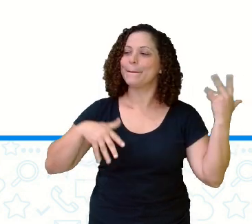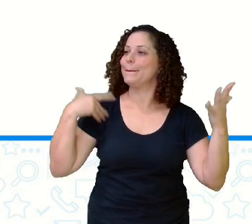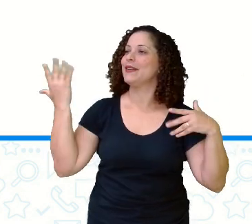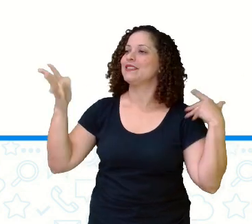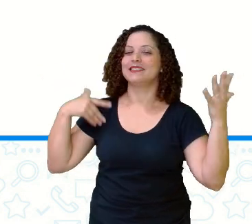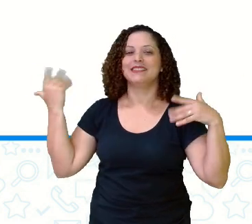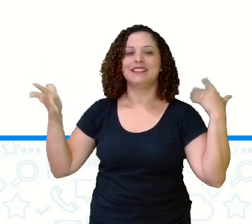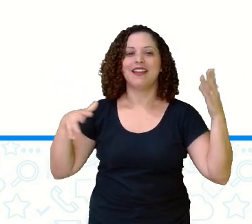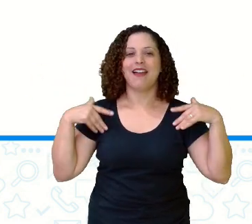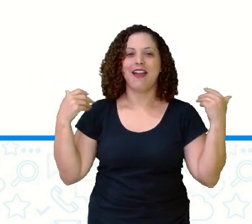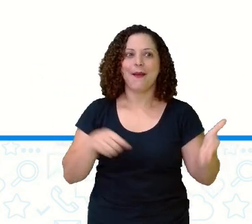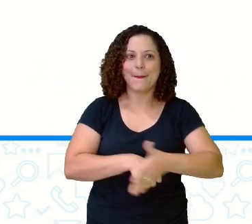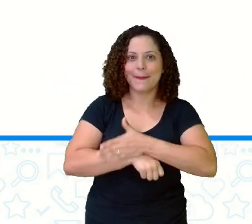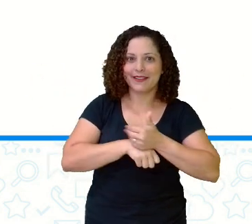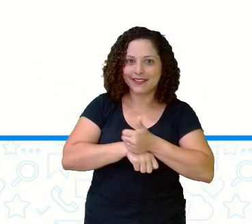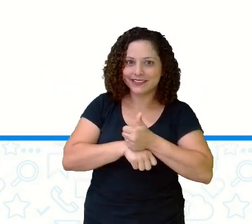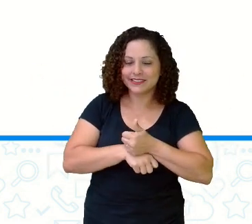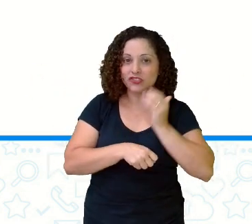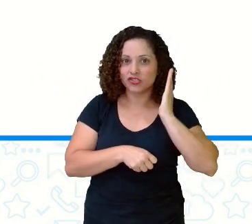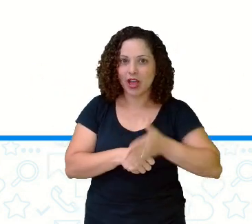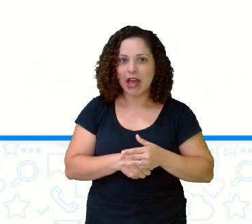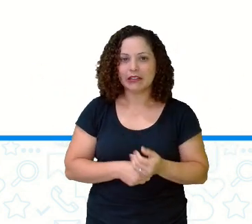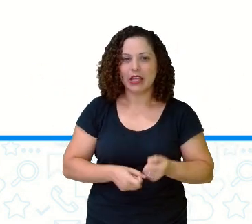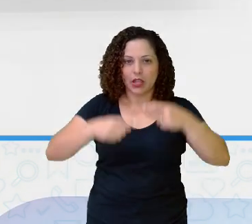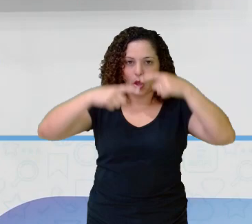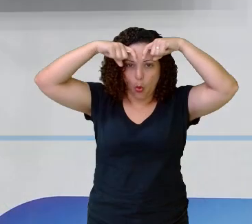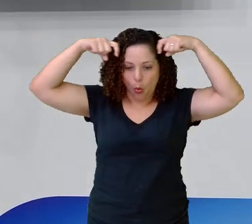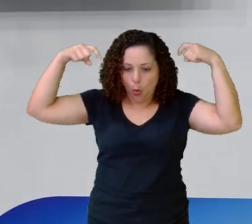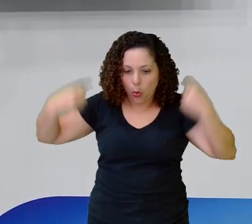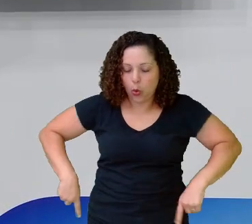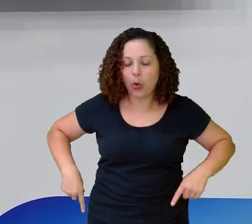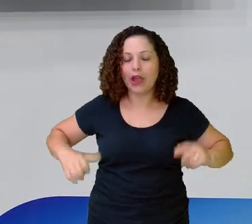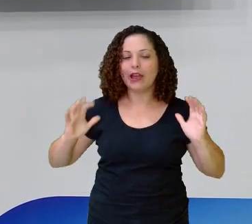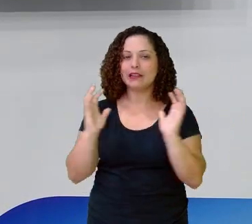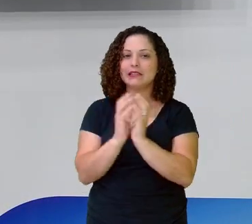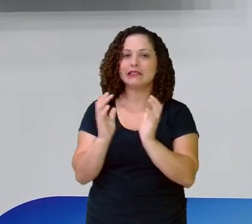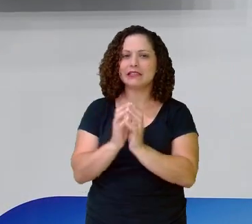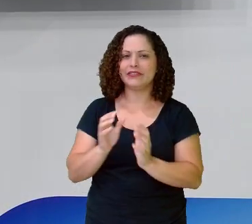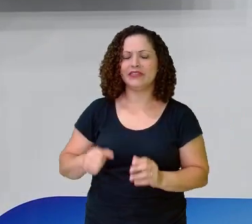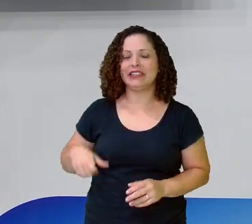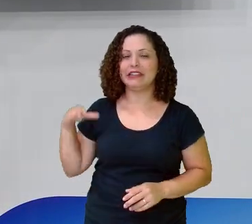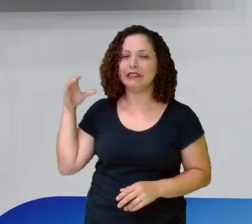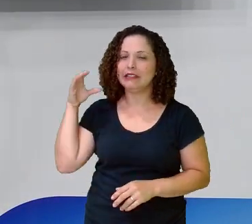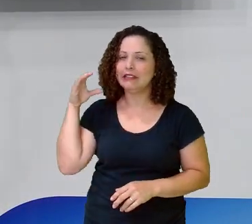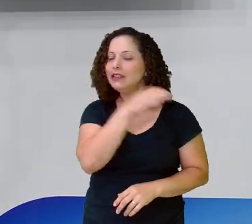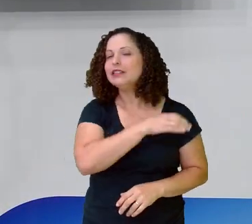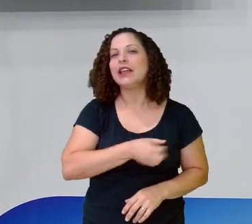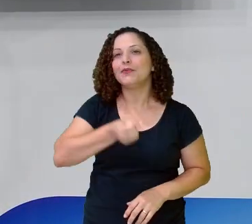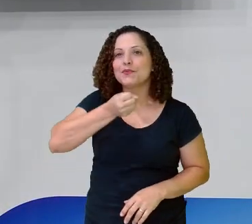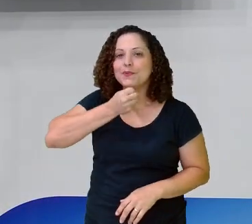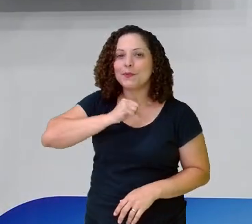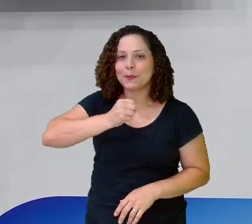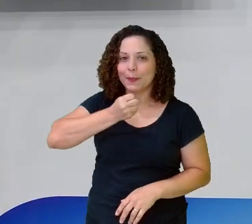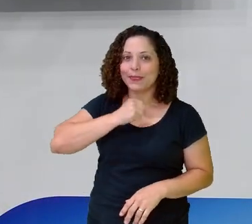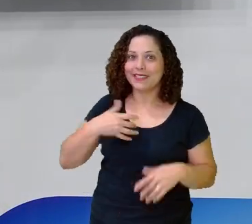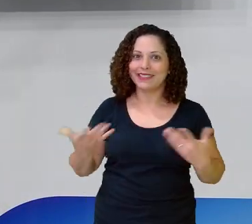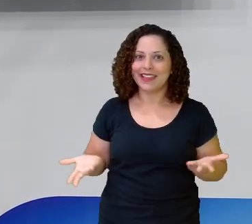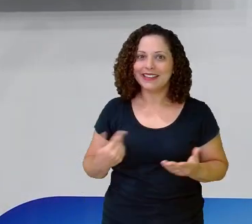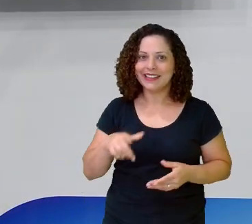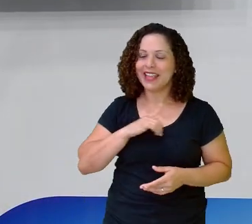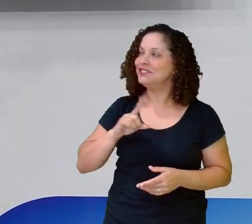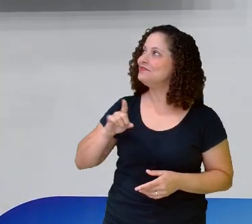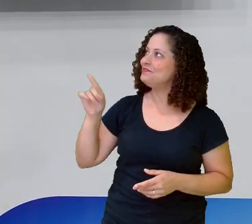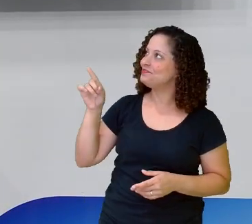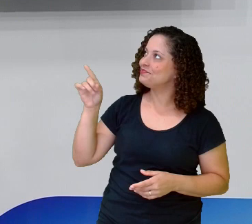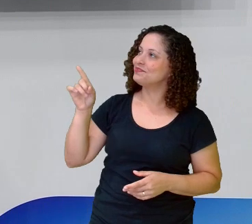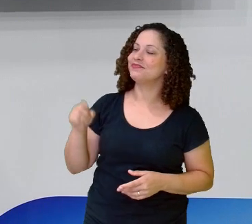Baobá. Já tomaram num dia de calor de Recife? Pois bem, essa figura aqui, essa casquinha